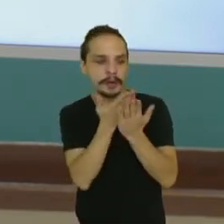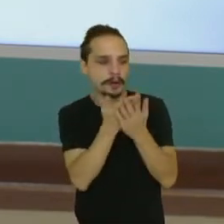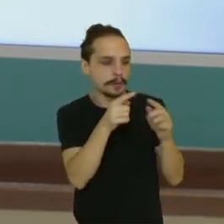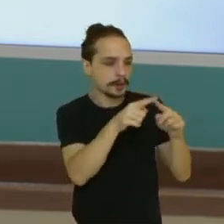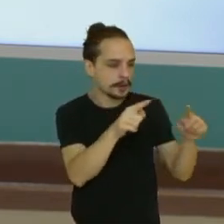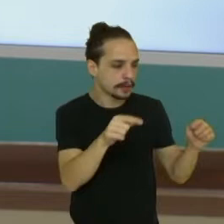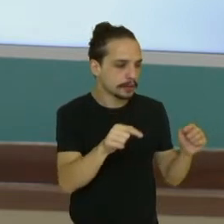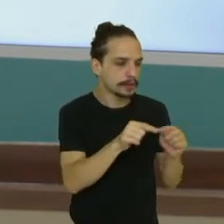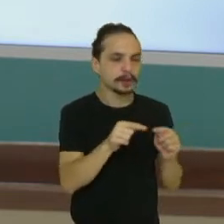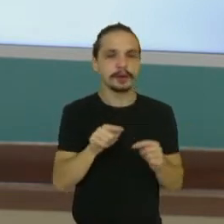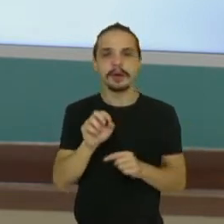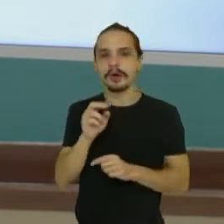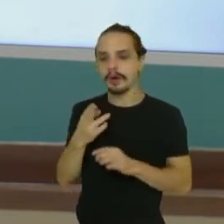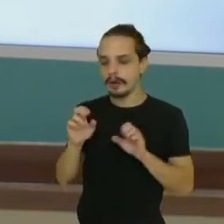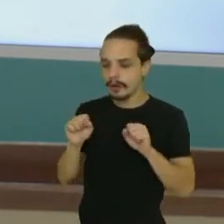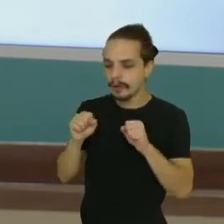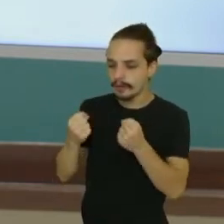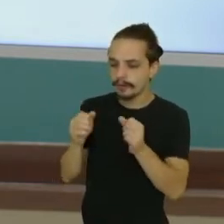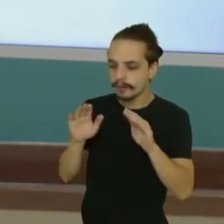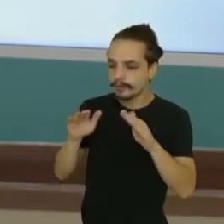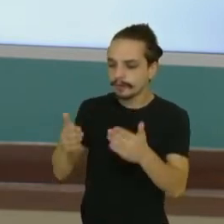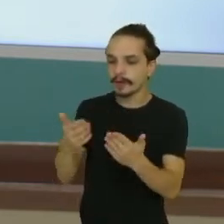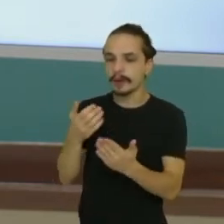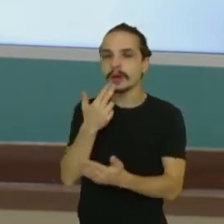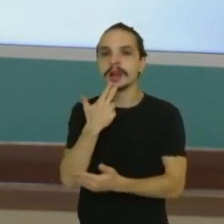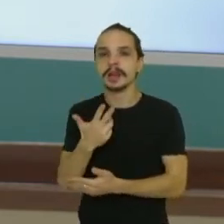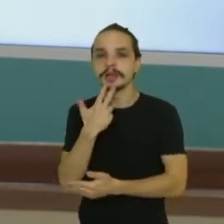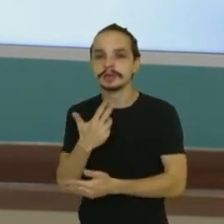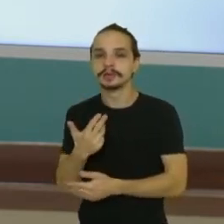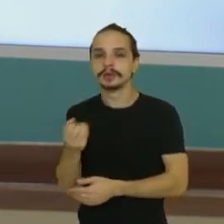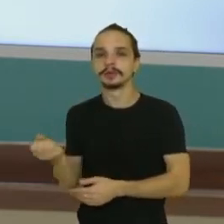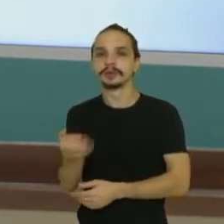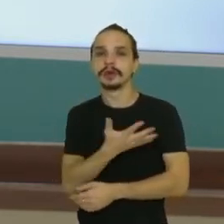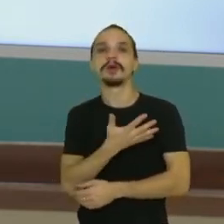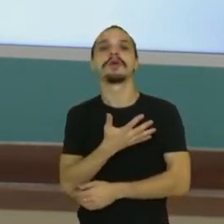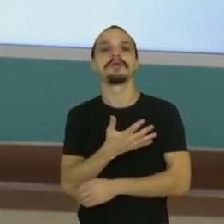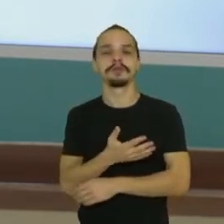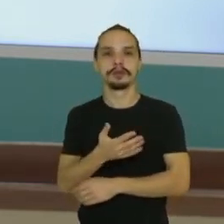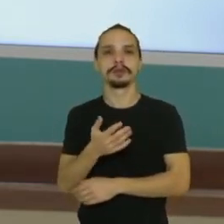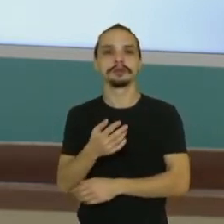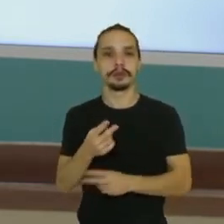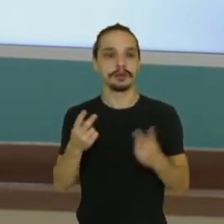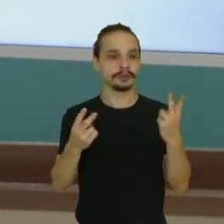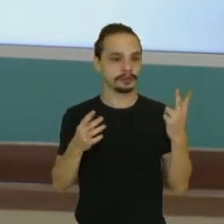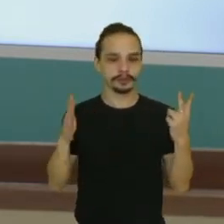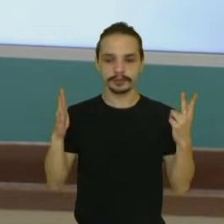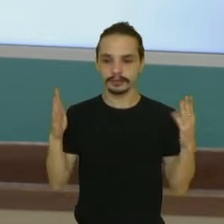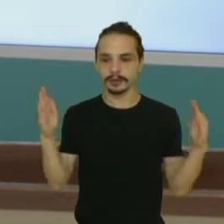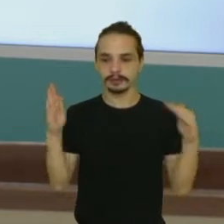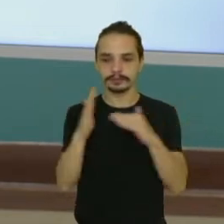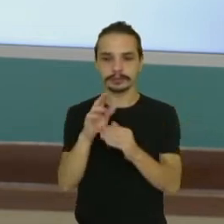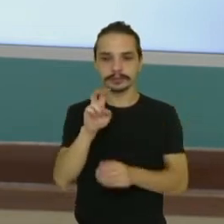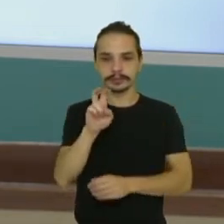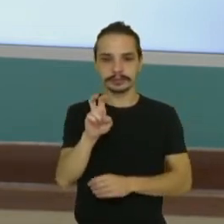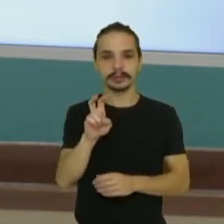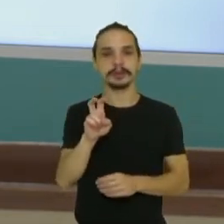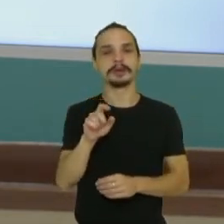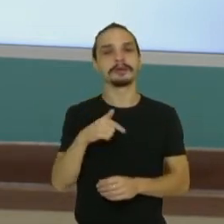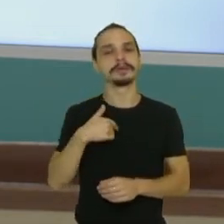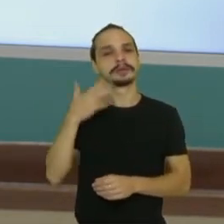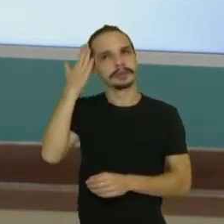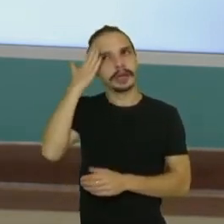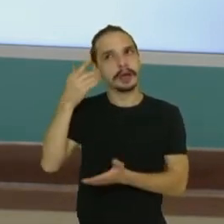para aprender um novo idioma a terminou cinco da tarde então os compromissos que você precisa assumir que você precisa marcar